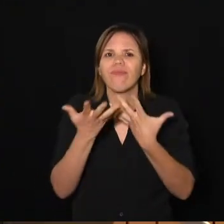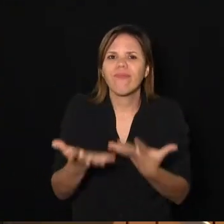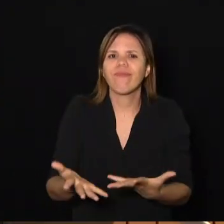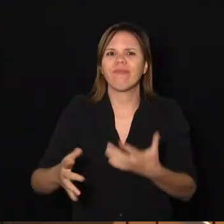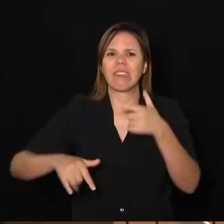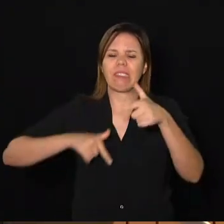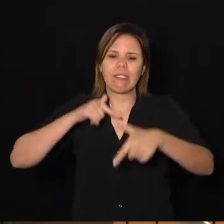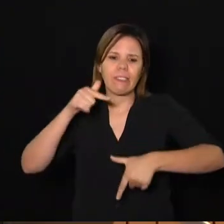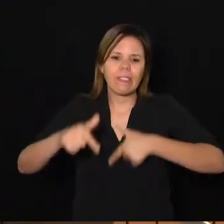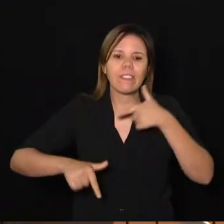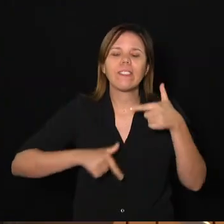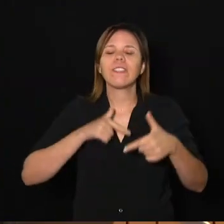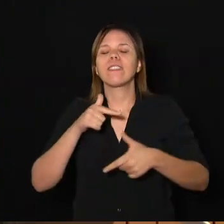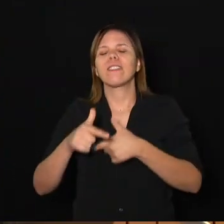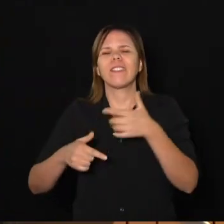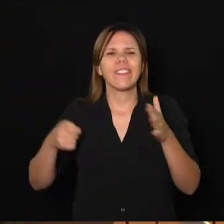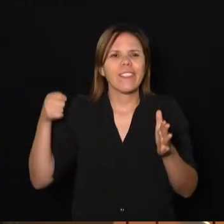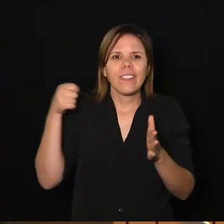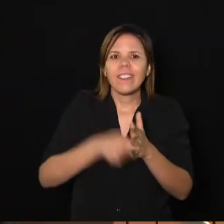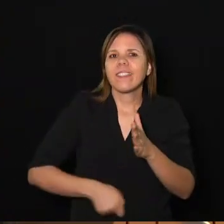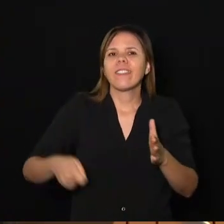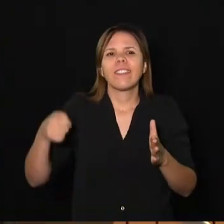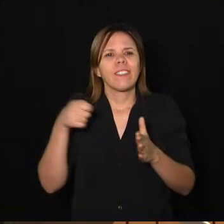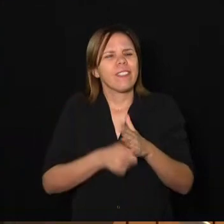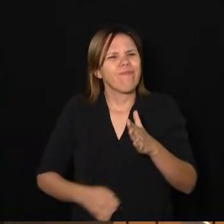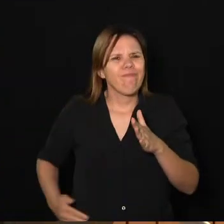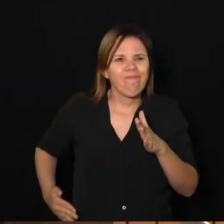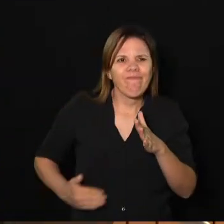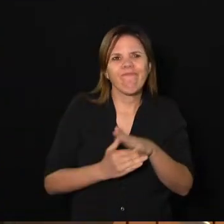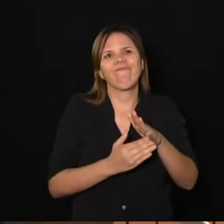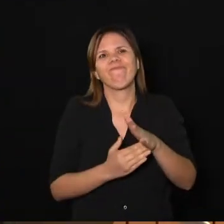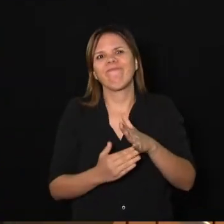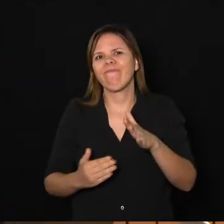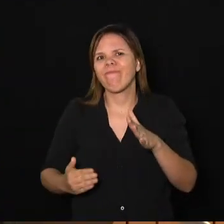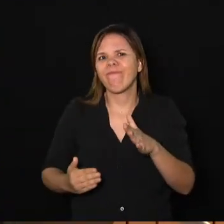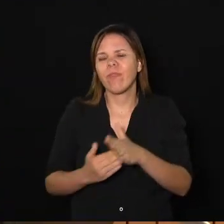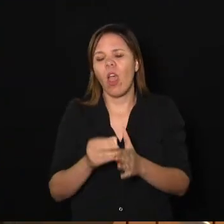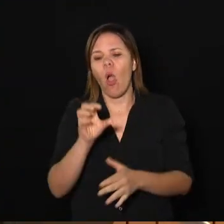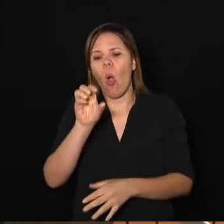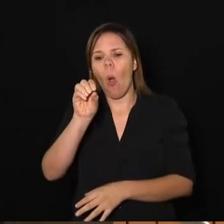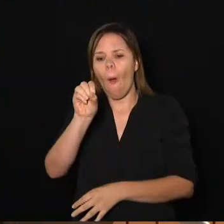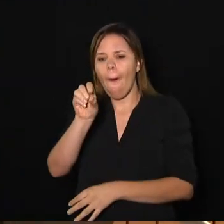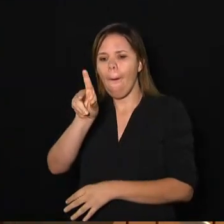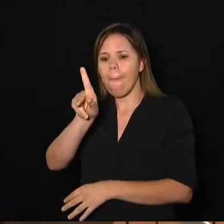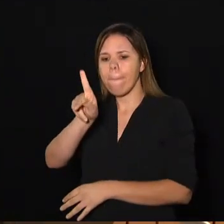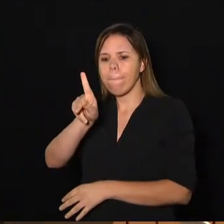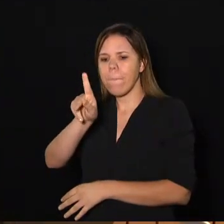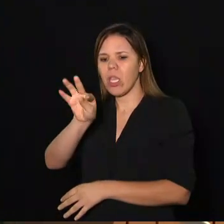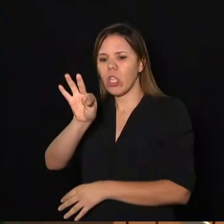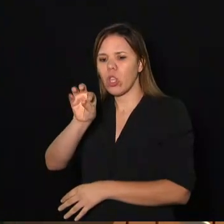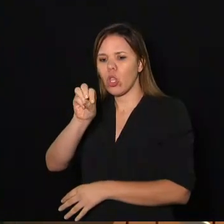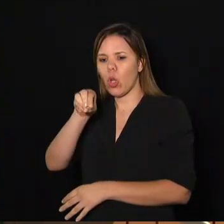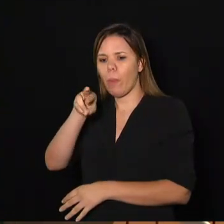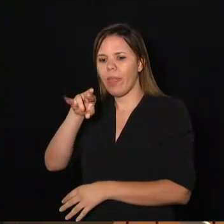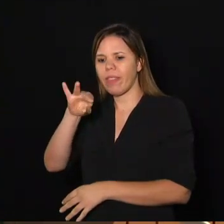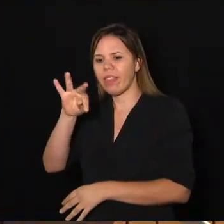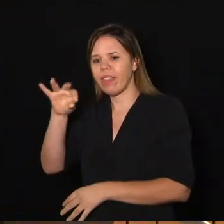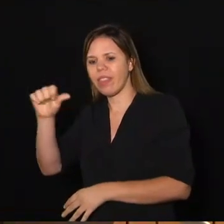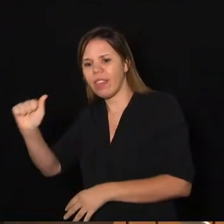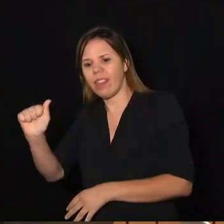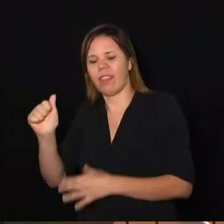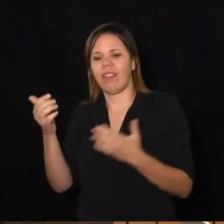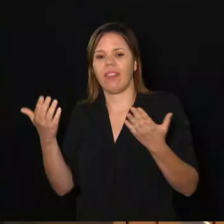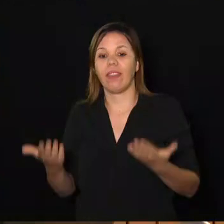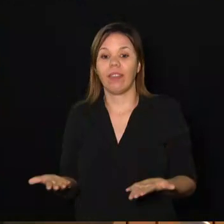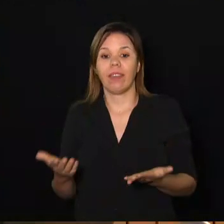trabalhando e enfrentando barreiras e obstáculos acerca da optometria e a impressão que se tem é